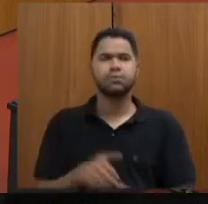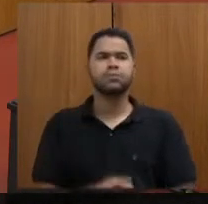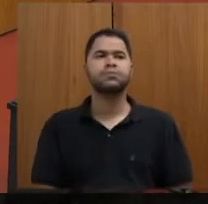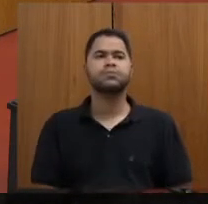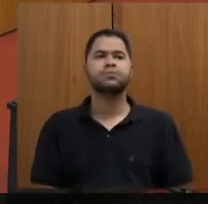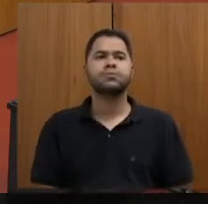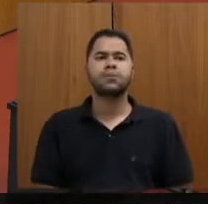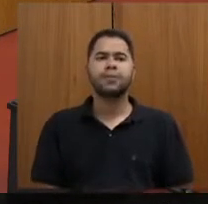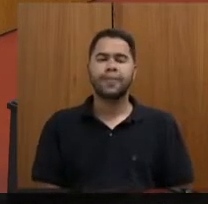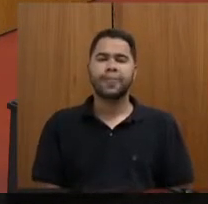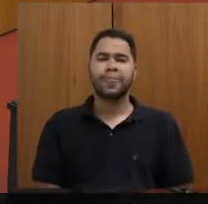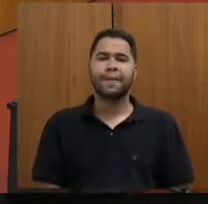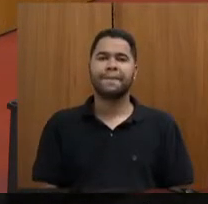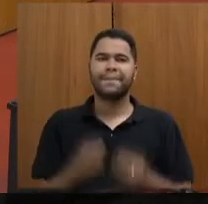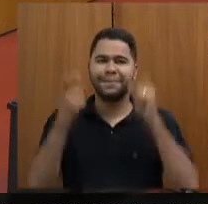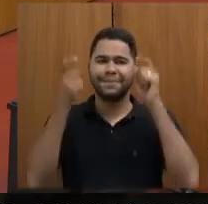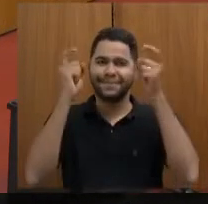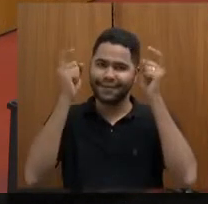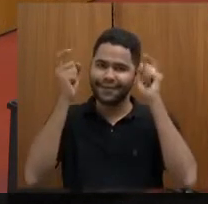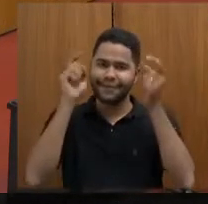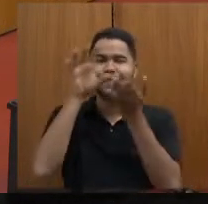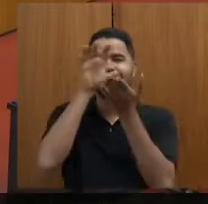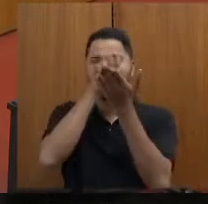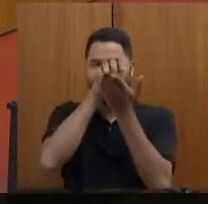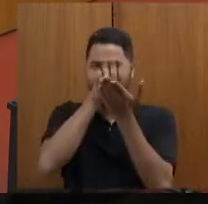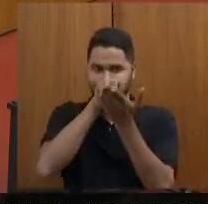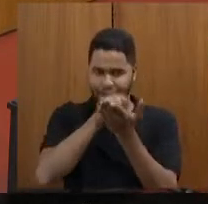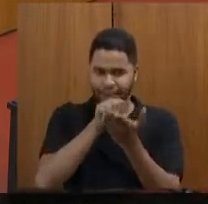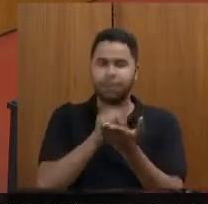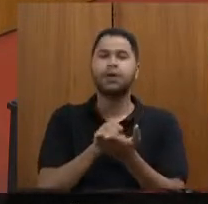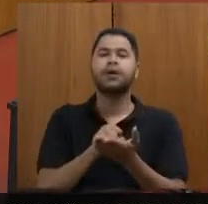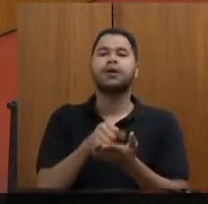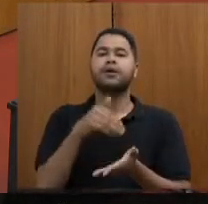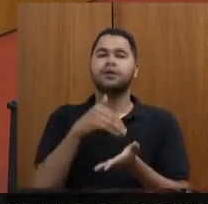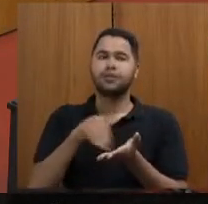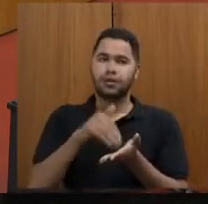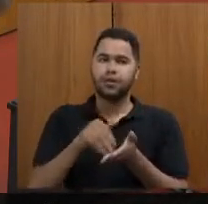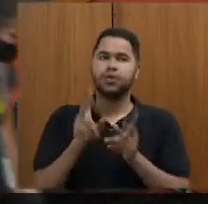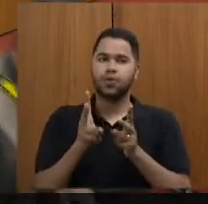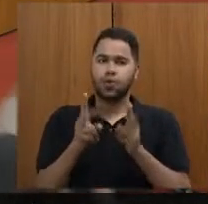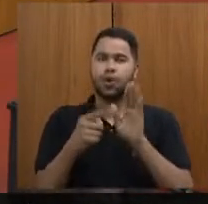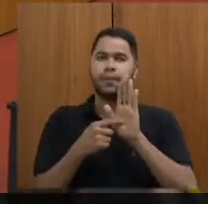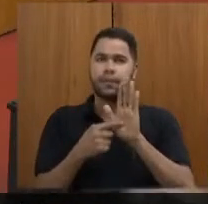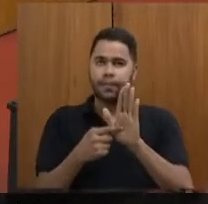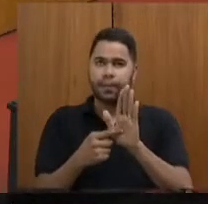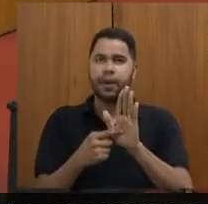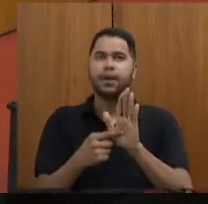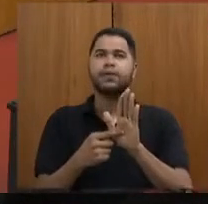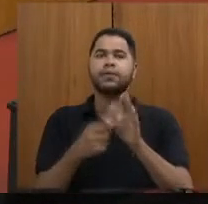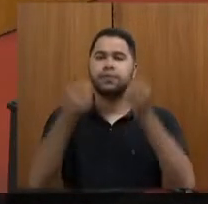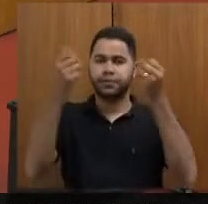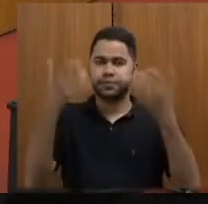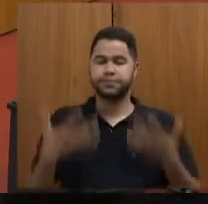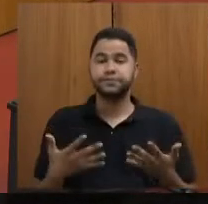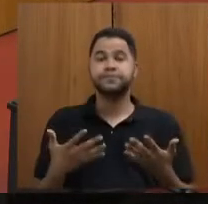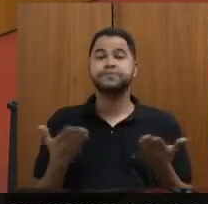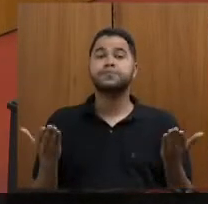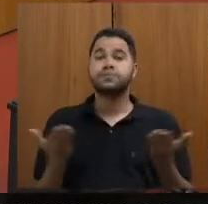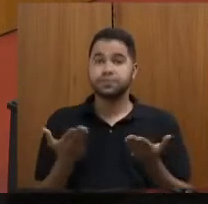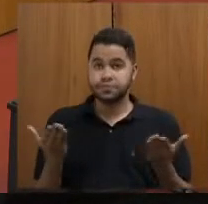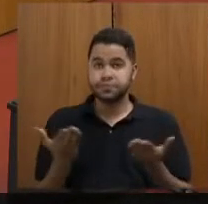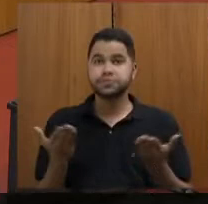Essa é uma reunião, agradeço, os registros, a secretária vai continuar as manifestações, o esclarecimento. Eu passo aqui